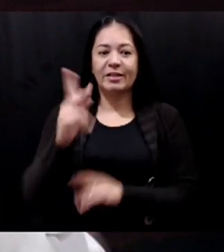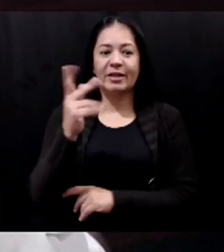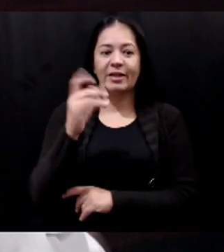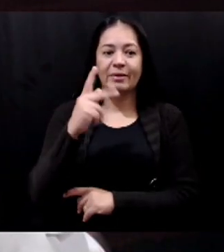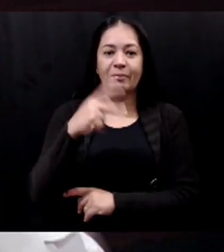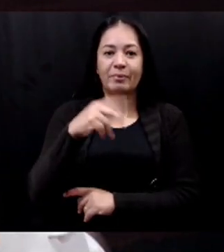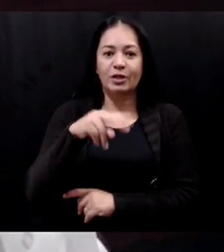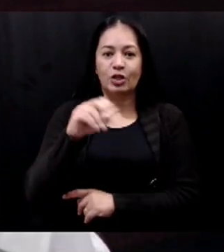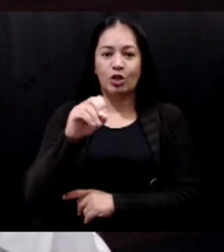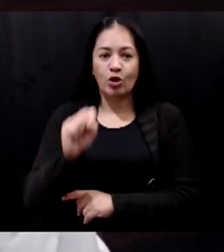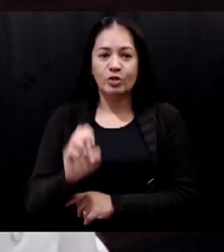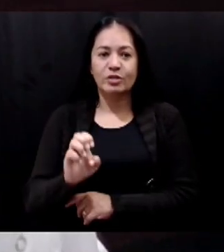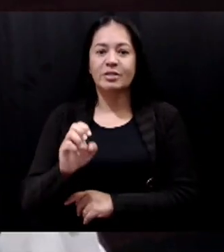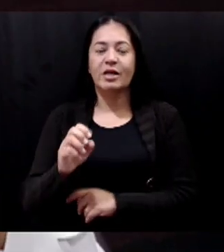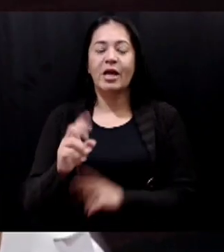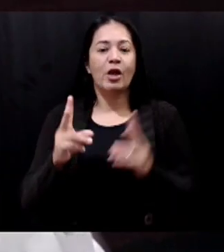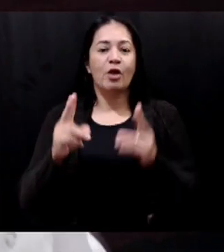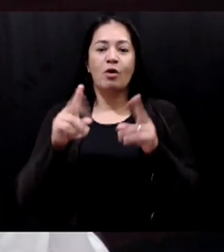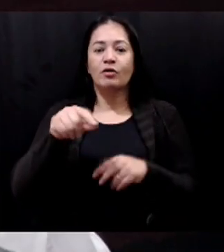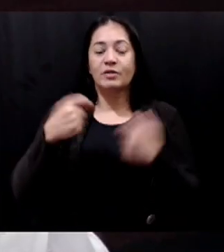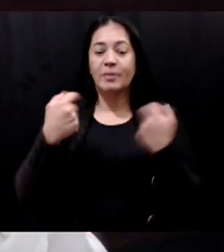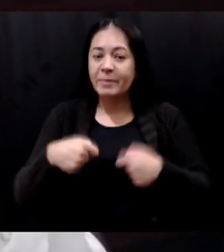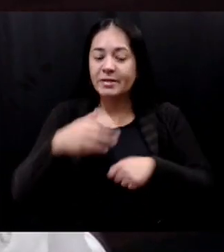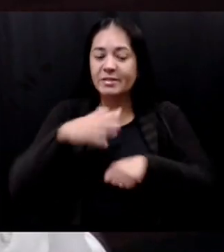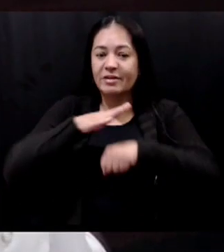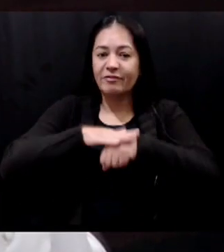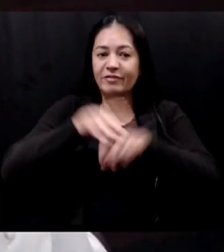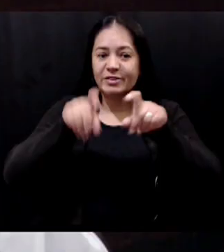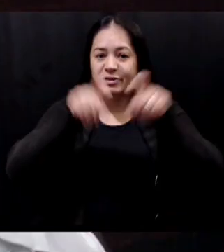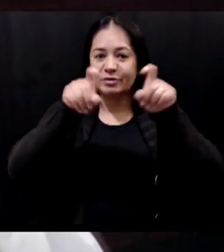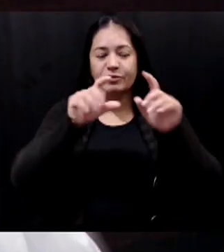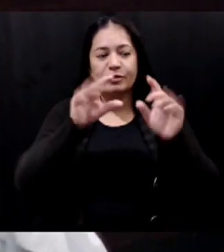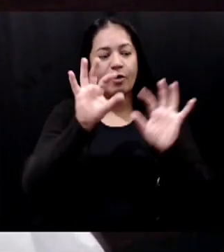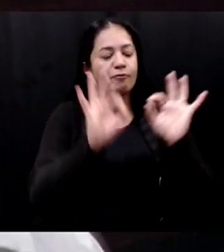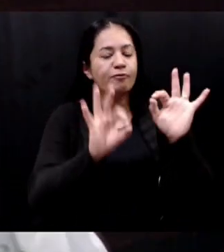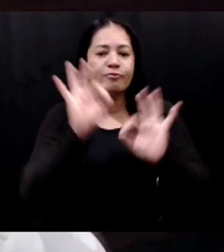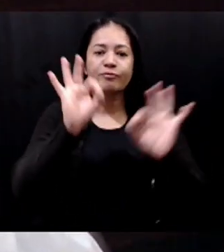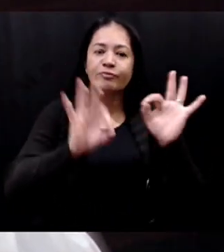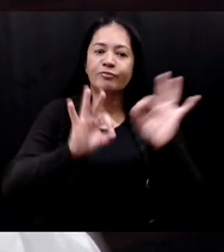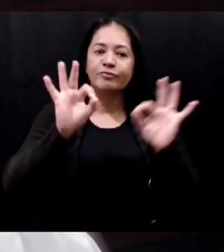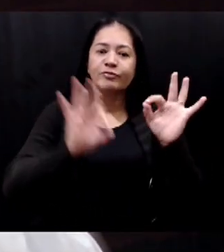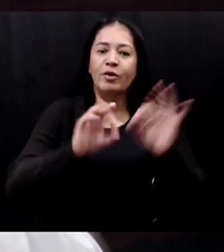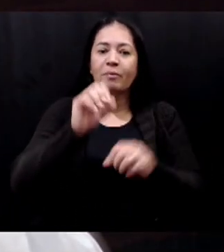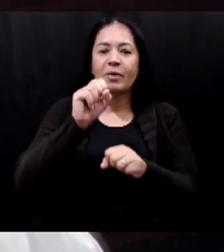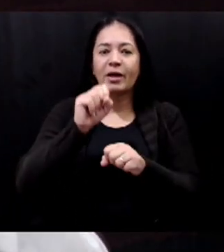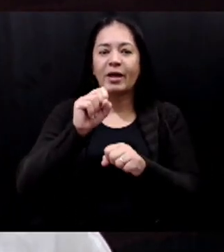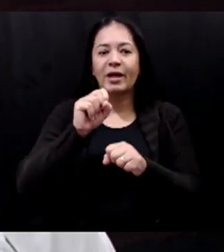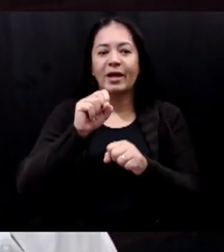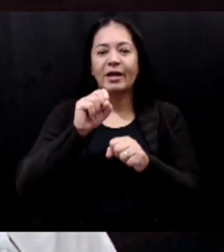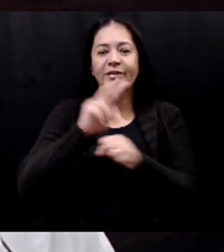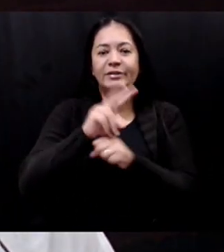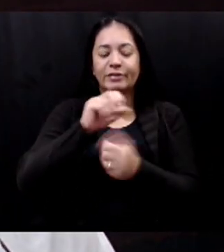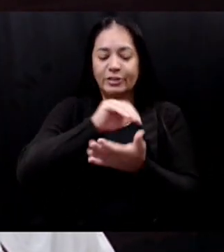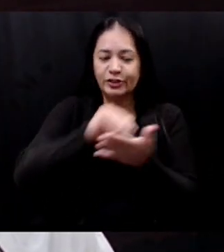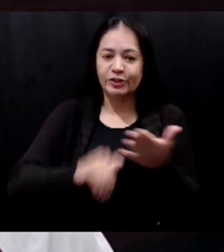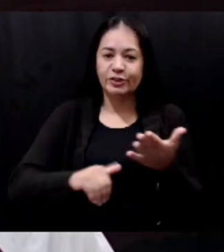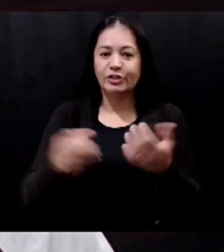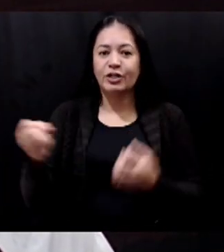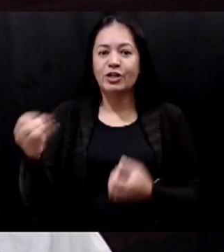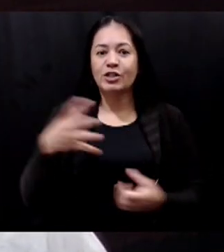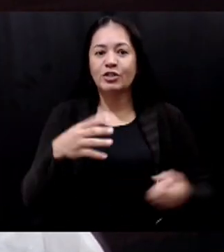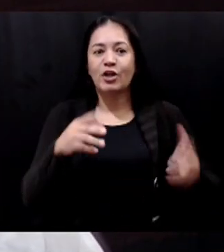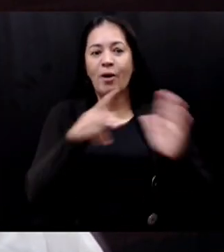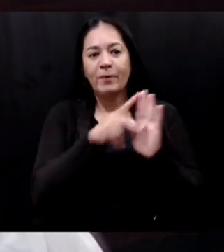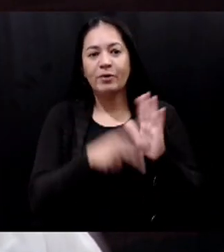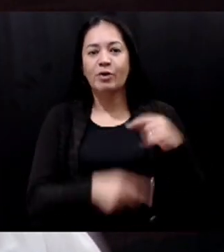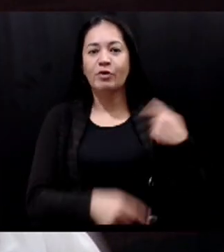com o computador, né? A gente formata o computador, passa o antivírus e instala novos programas. É o que a gente faz em hipnose,